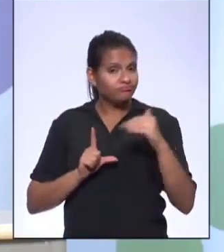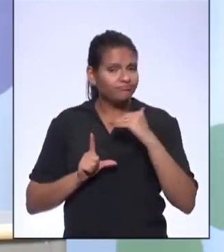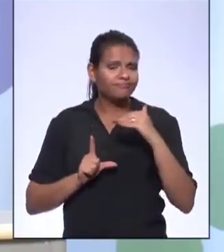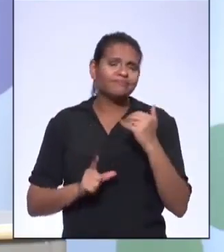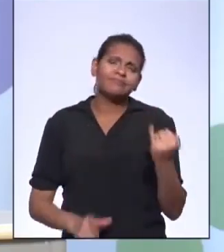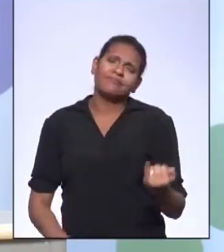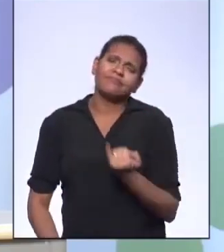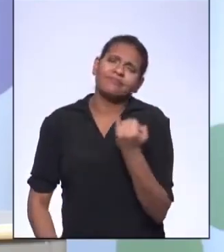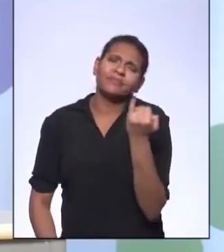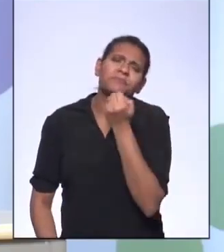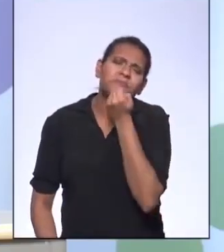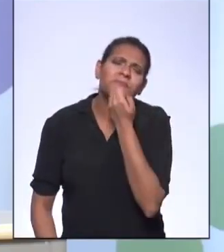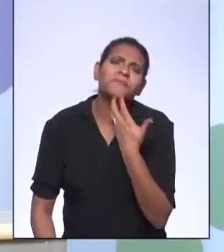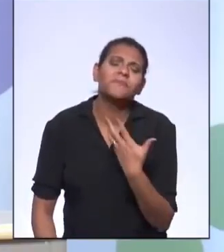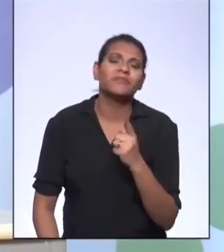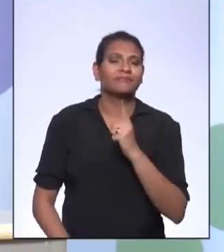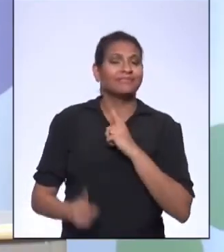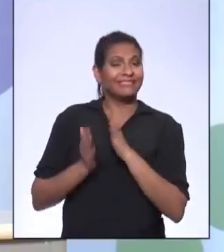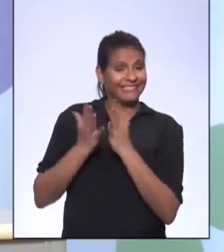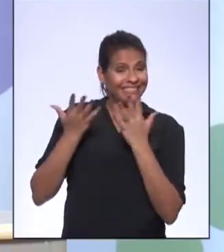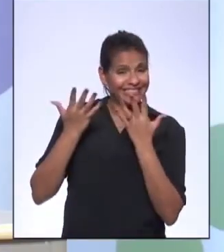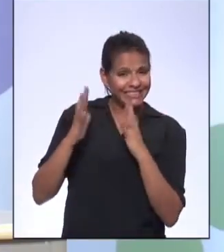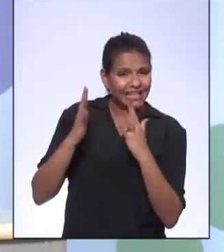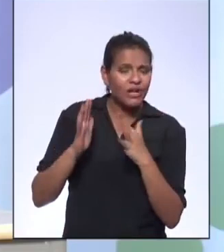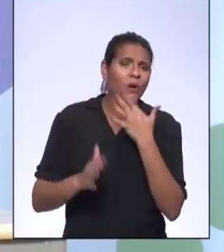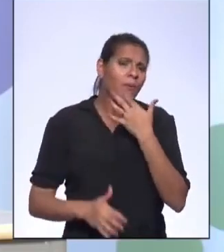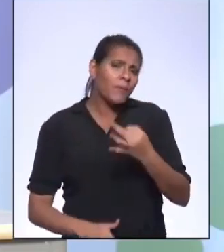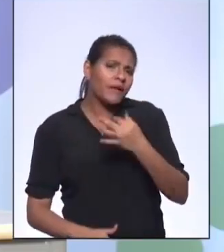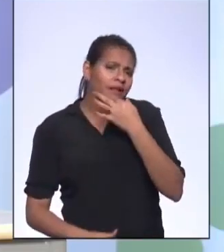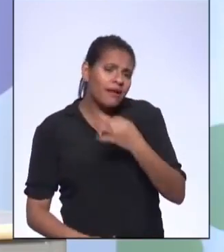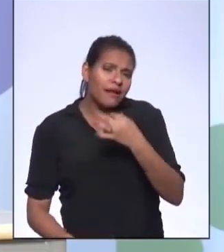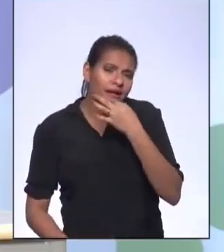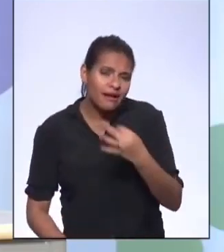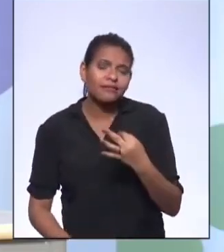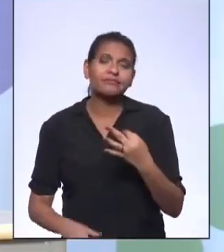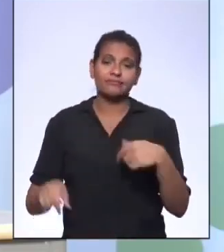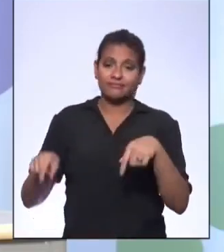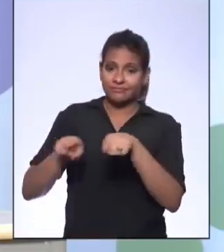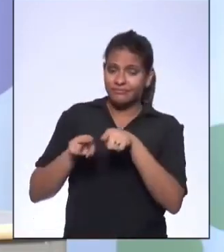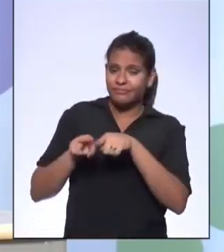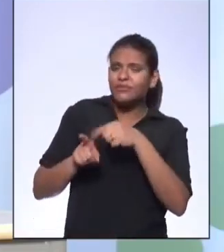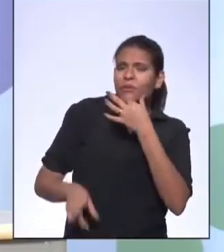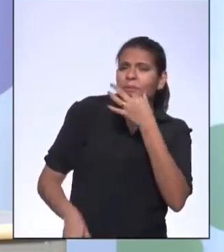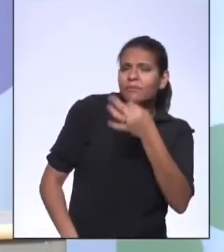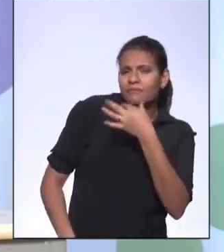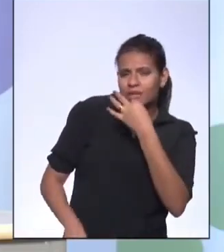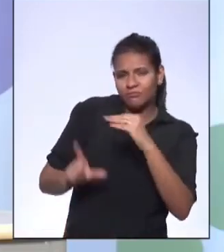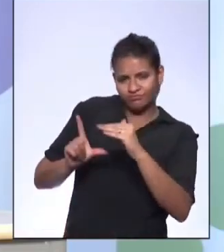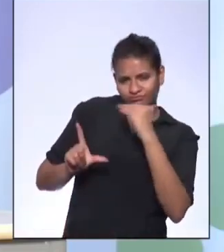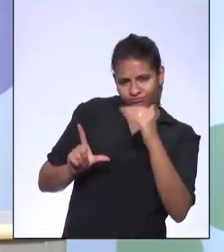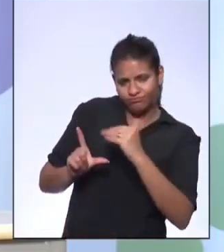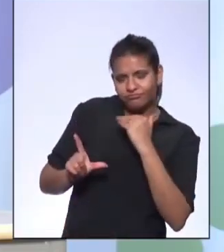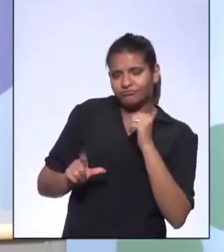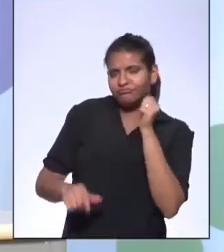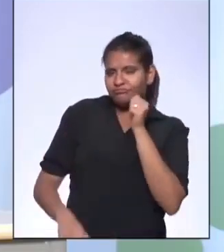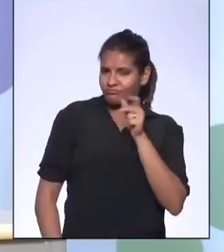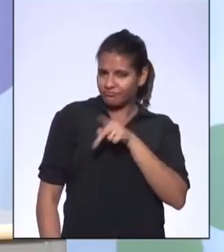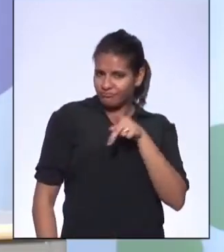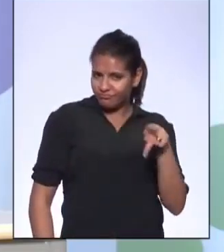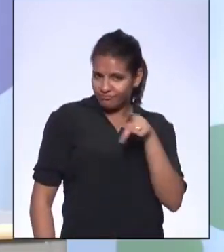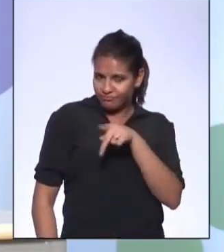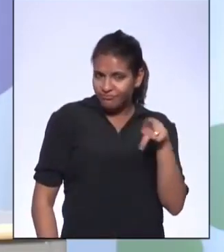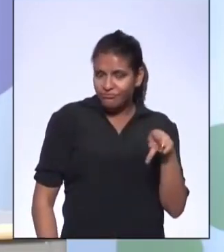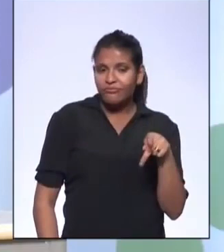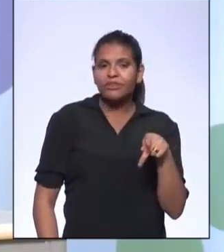importantes, elogiando, fazendo algumas sugestões. E uma das sugestões, que uma professora fez, a